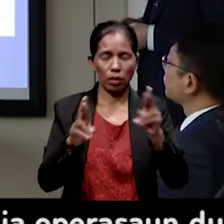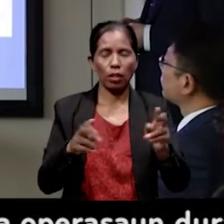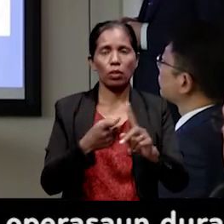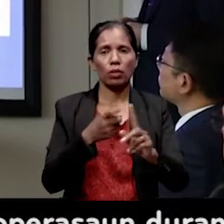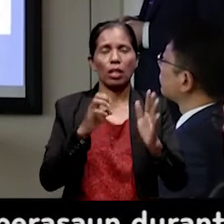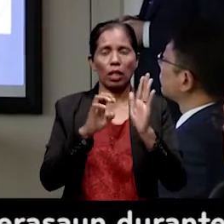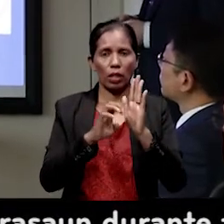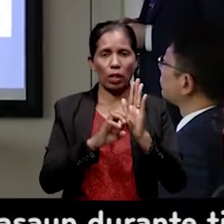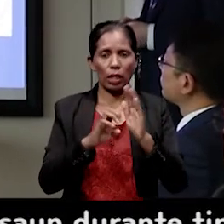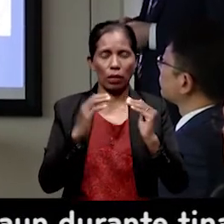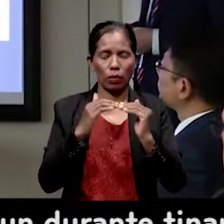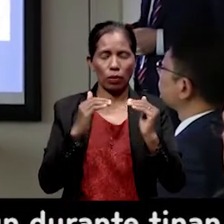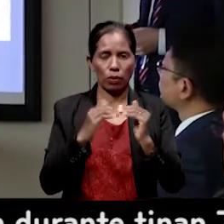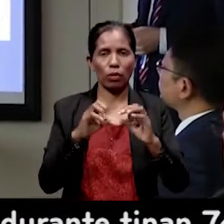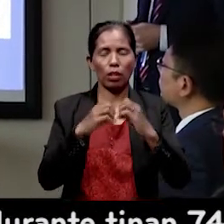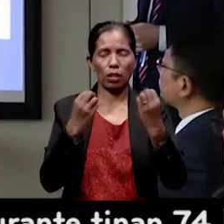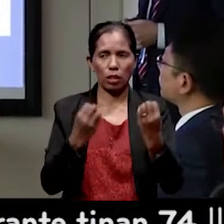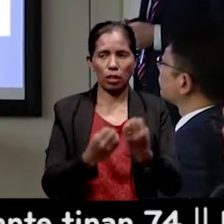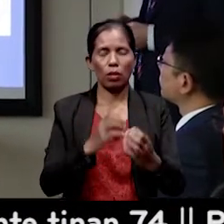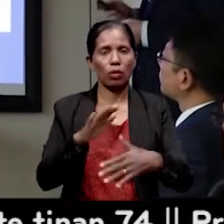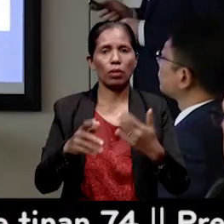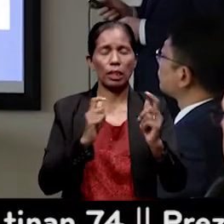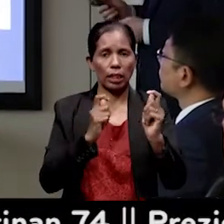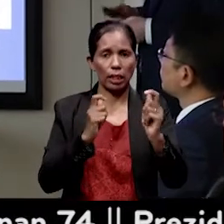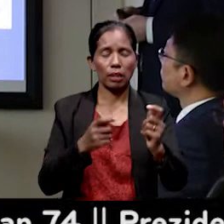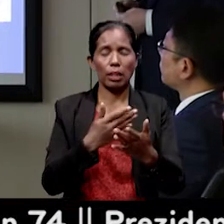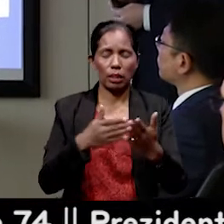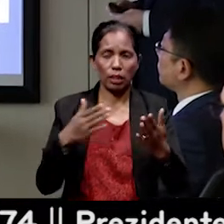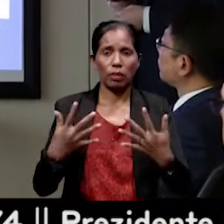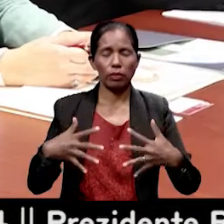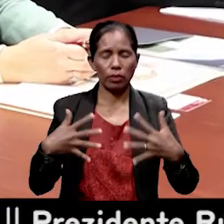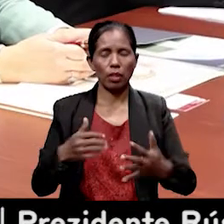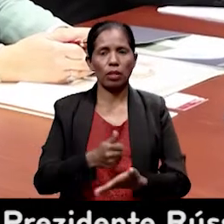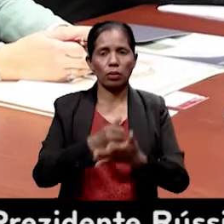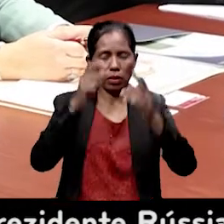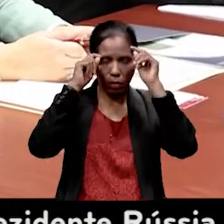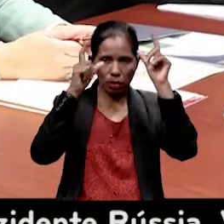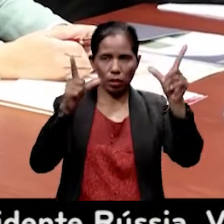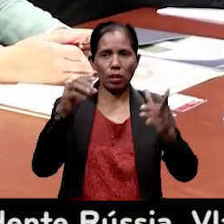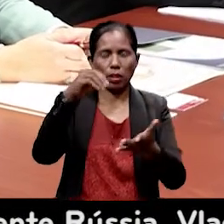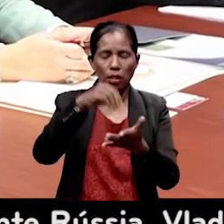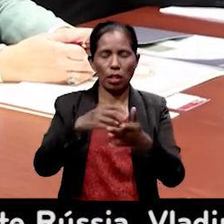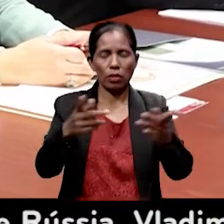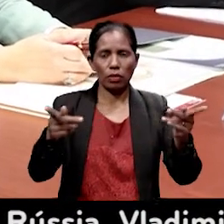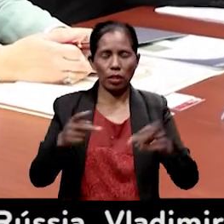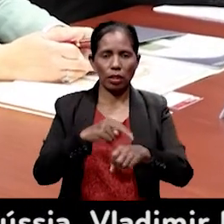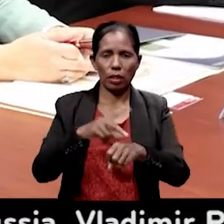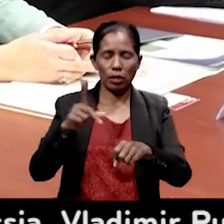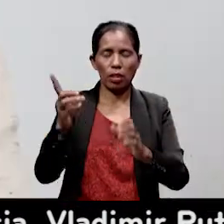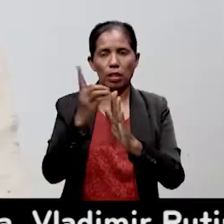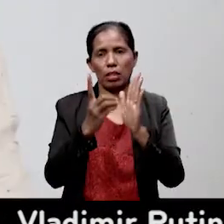uma organização tratado proibição total teste nuclear, se ajuda Timor-Leste, onde estabelece Centro Nacional de